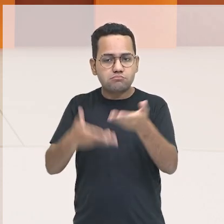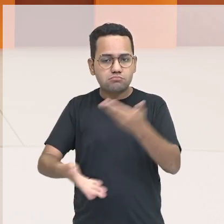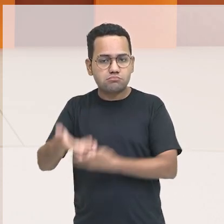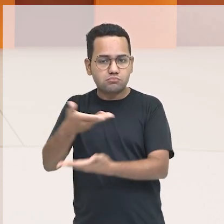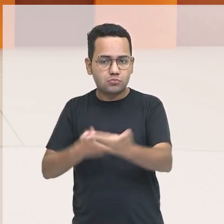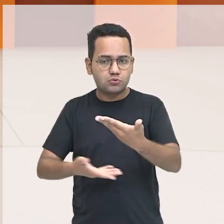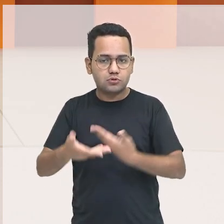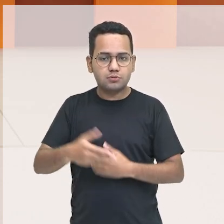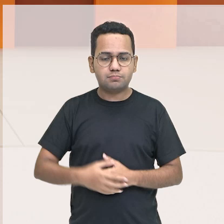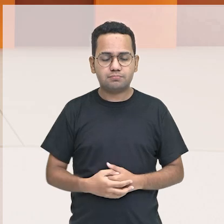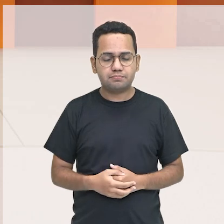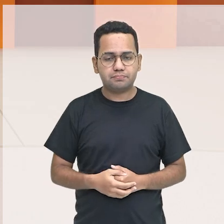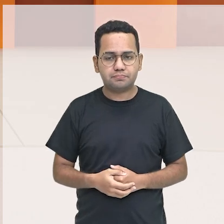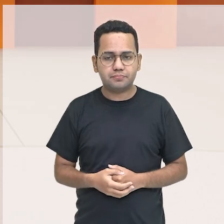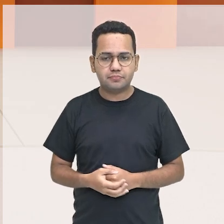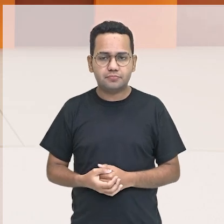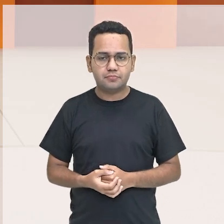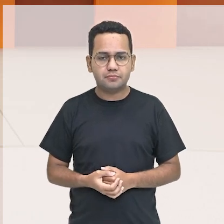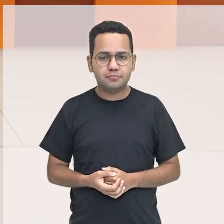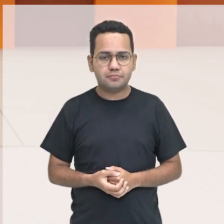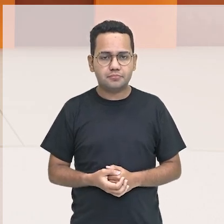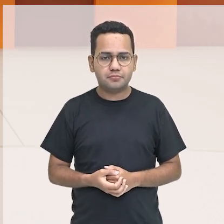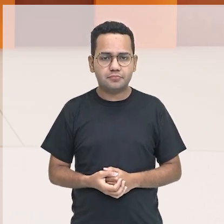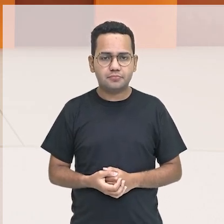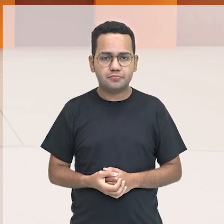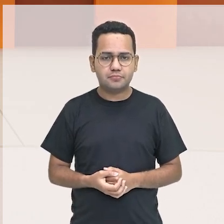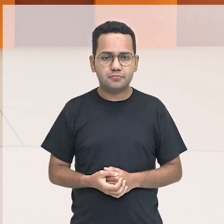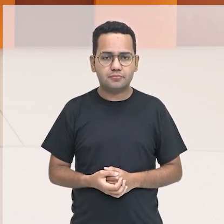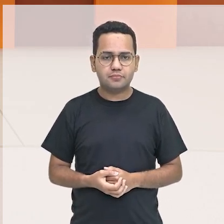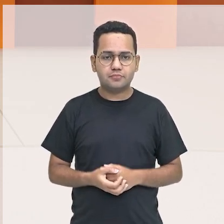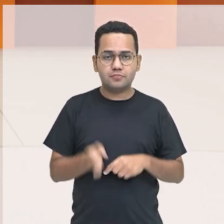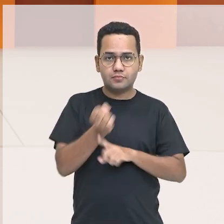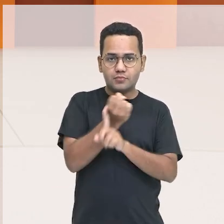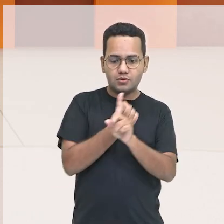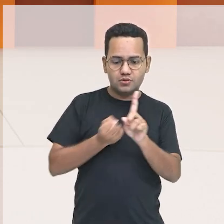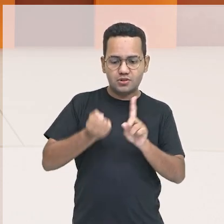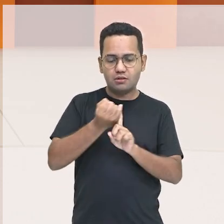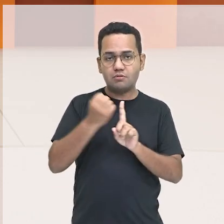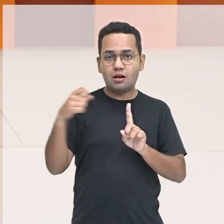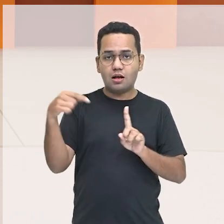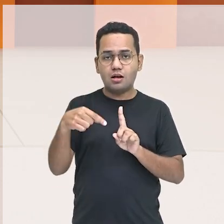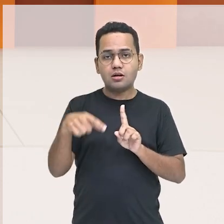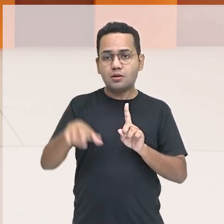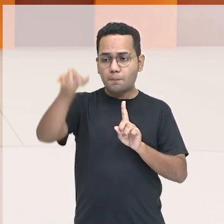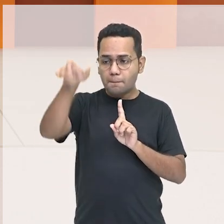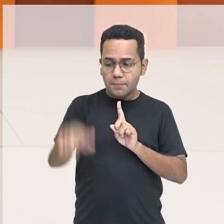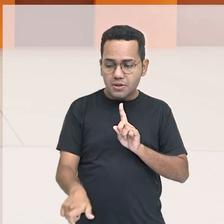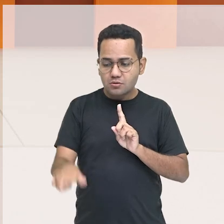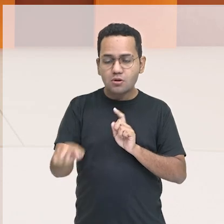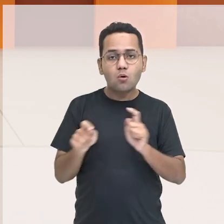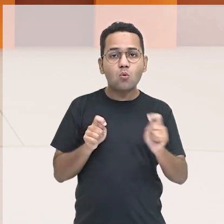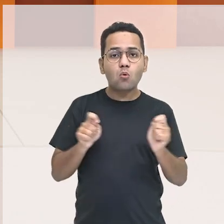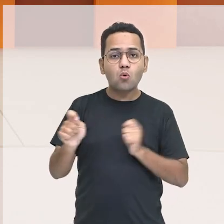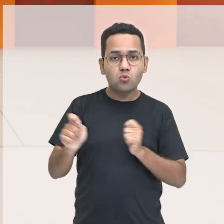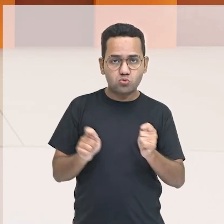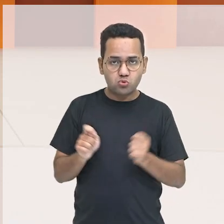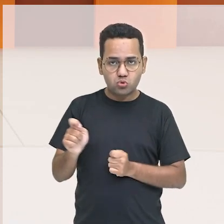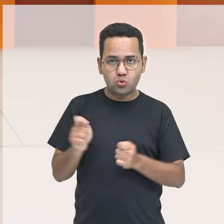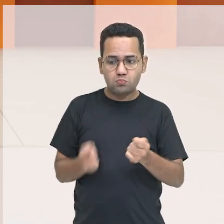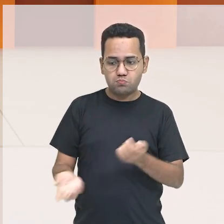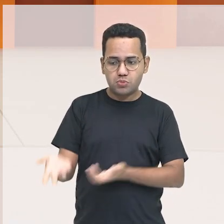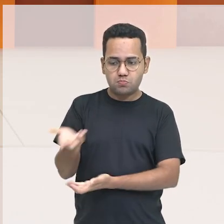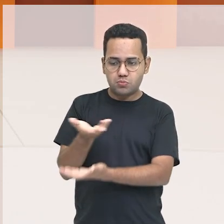né? Então, a sociedade exerce sobre os indivíduos controle, né? Certo? Muito bem. Vamos lá?